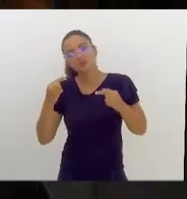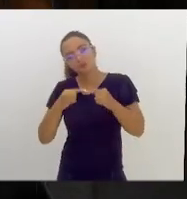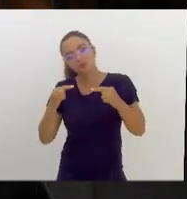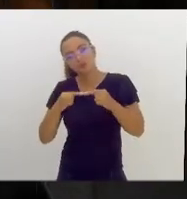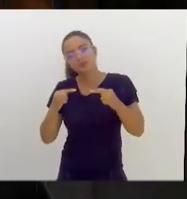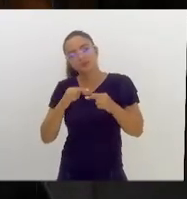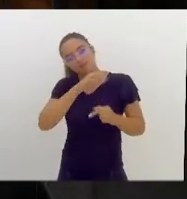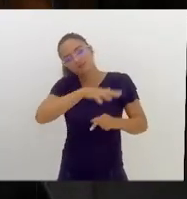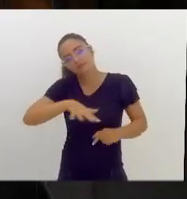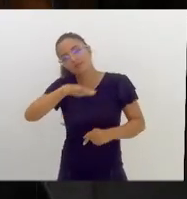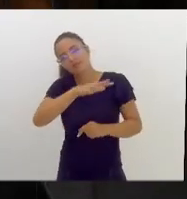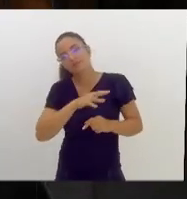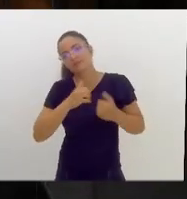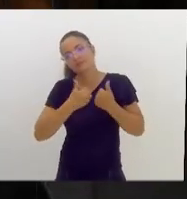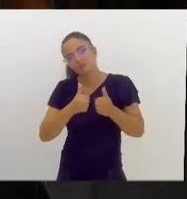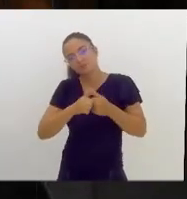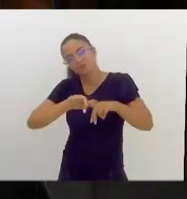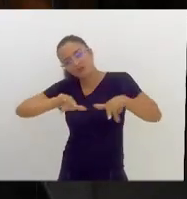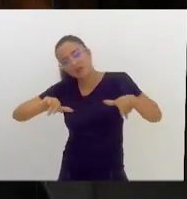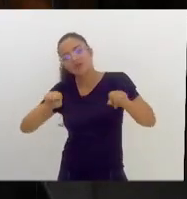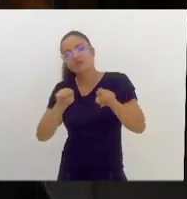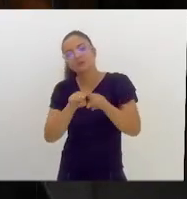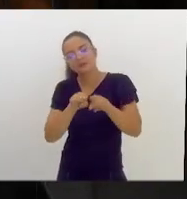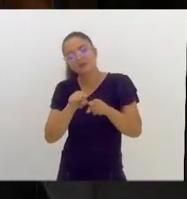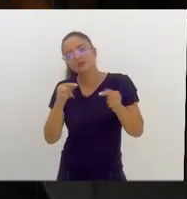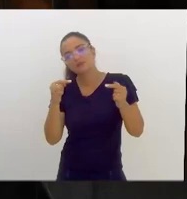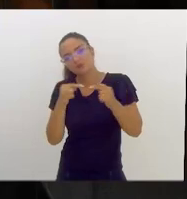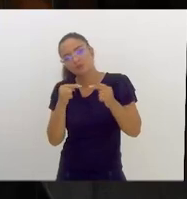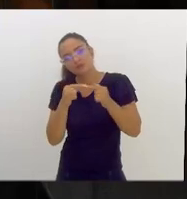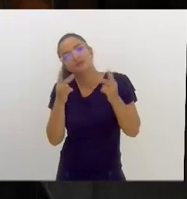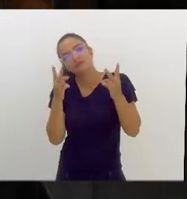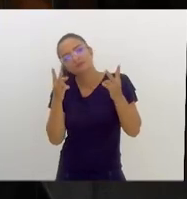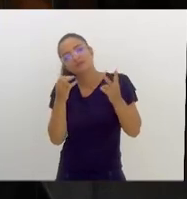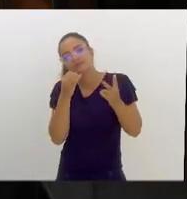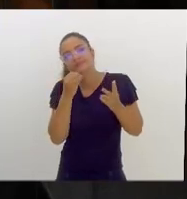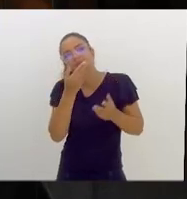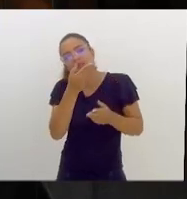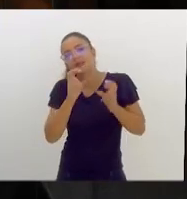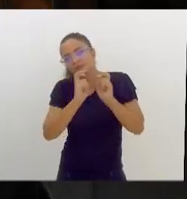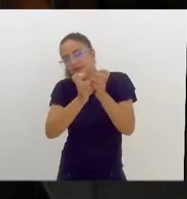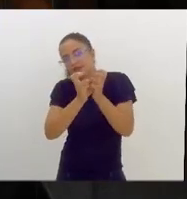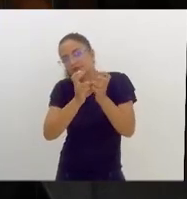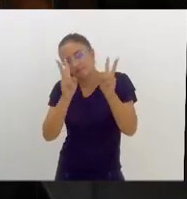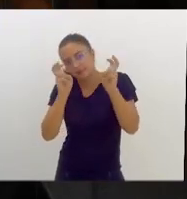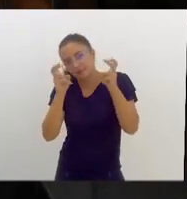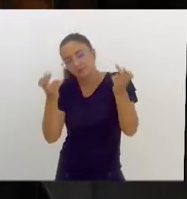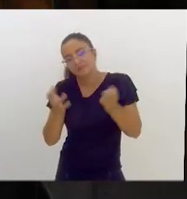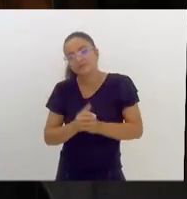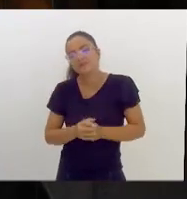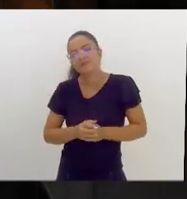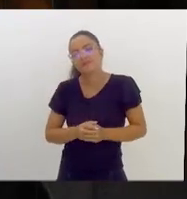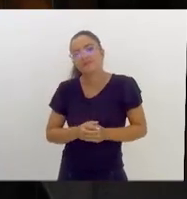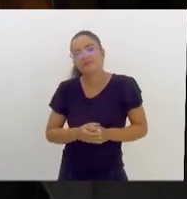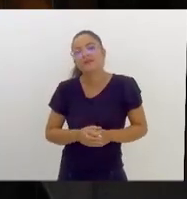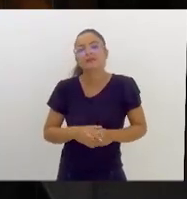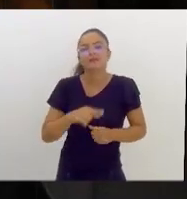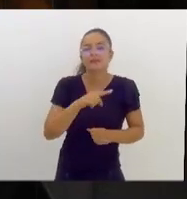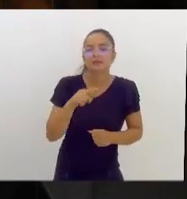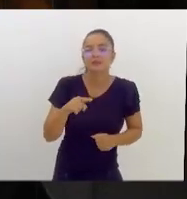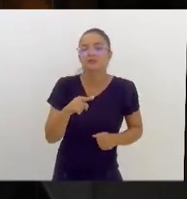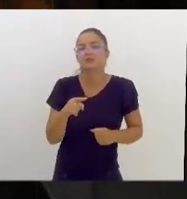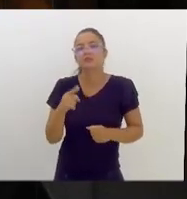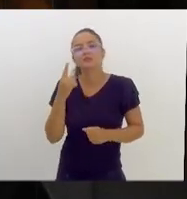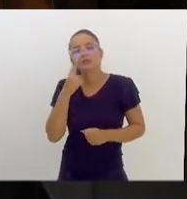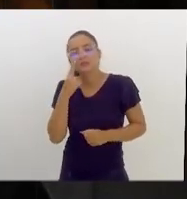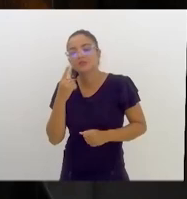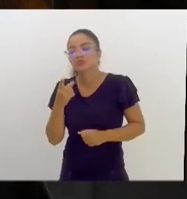dos trens, e tendo dinheiro, não estando na guilhotina, ter recursos para investir em